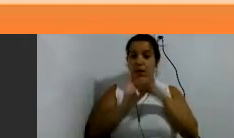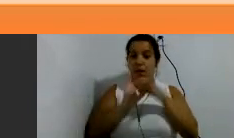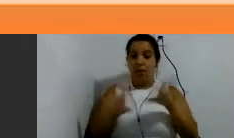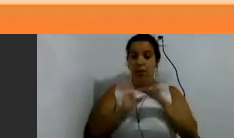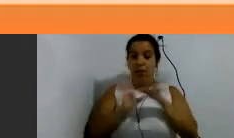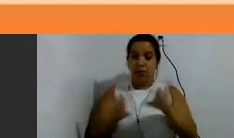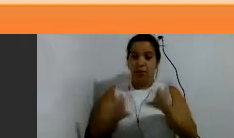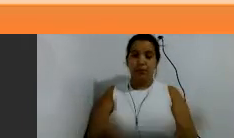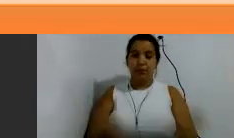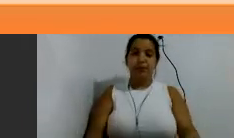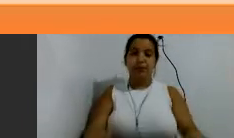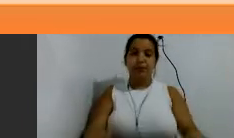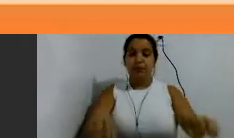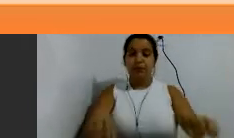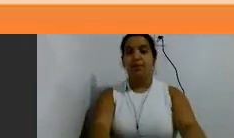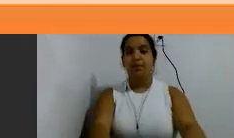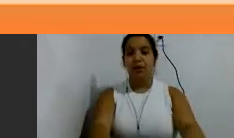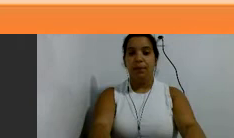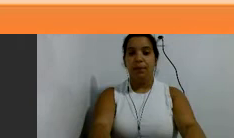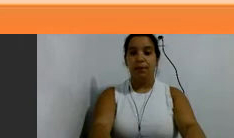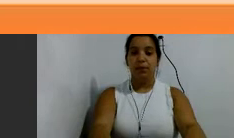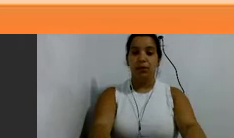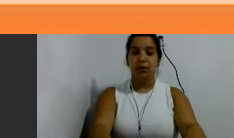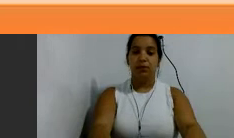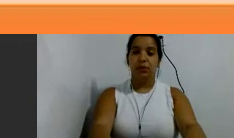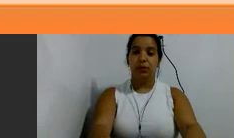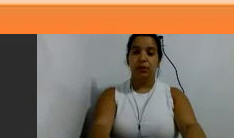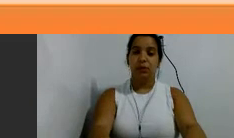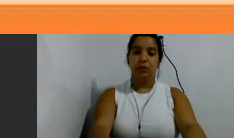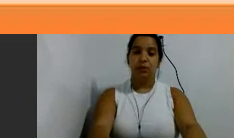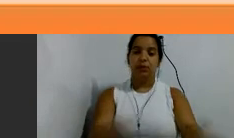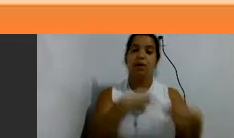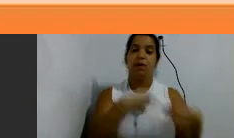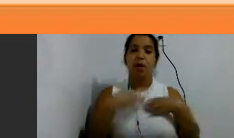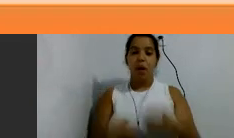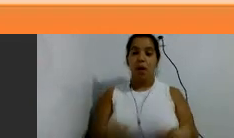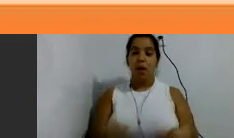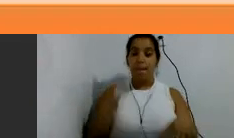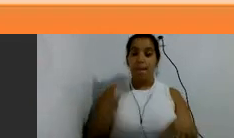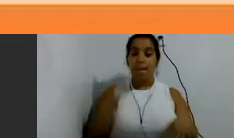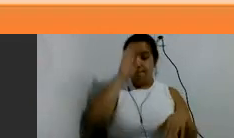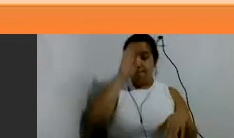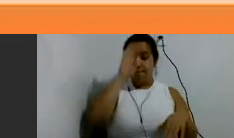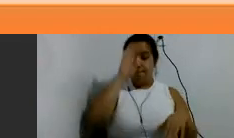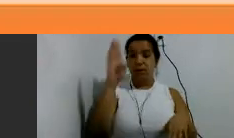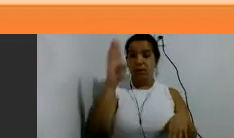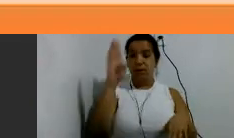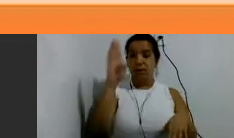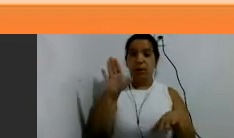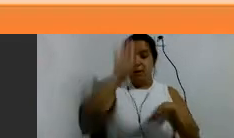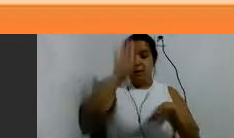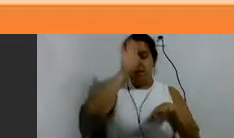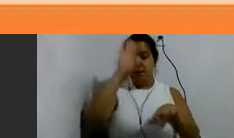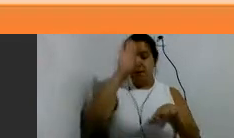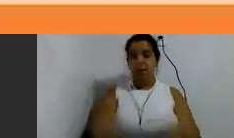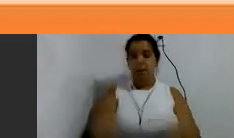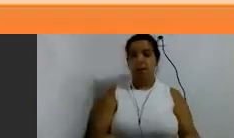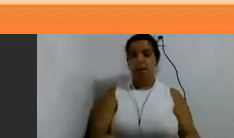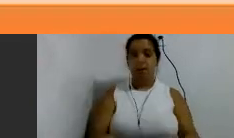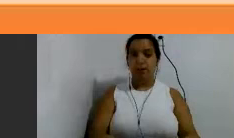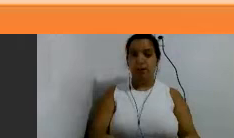Então, Entendi. entendeu? Ele atinge vários órgãos, mas o principal é esse pico de febre. Quando